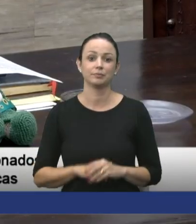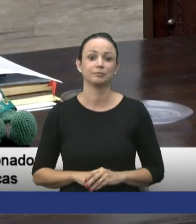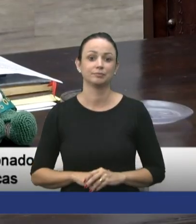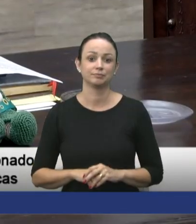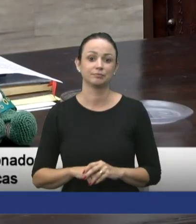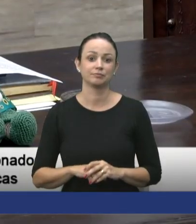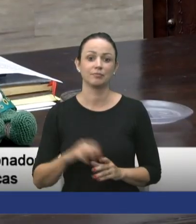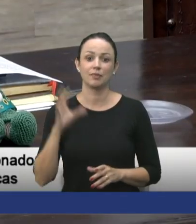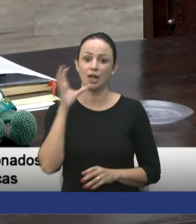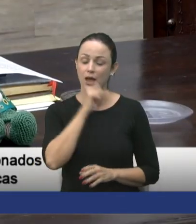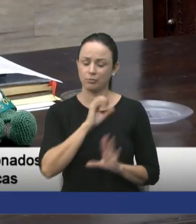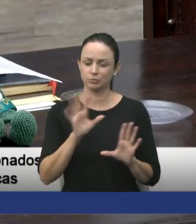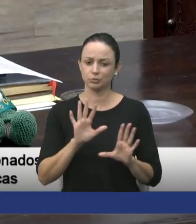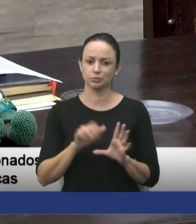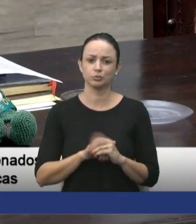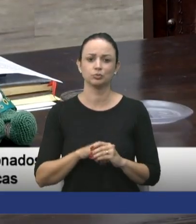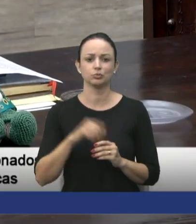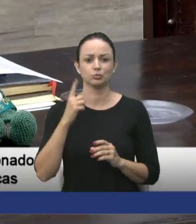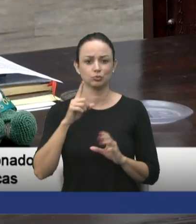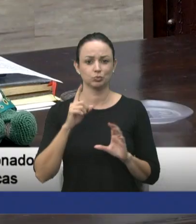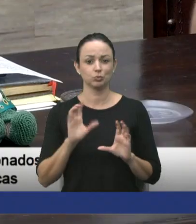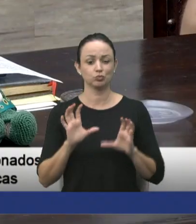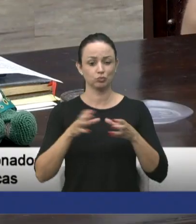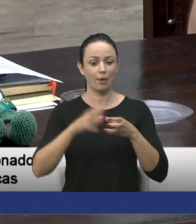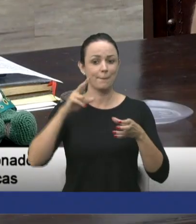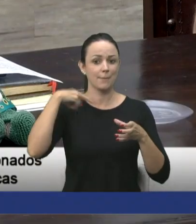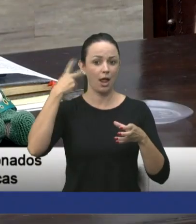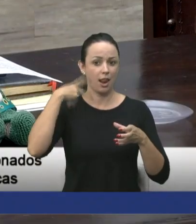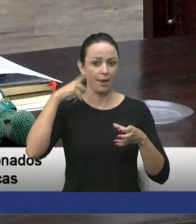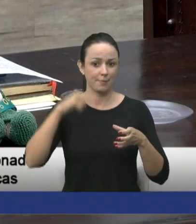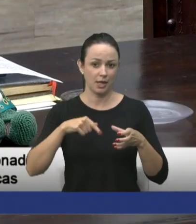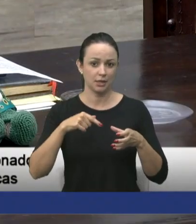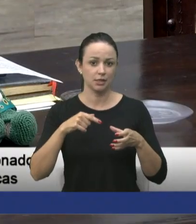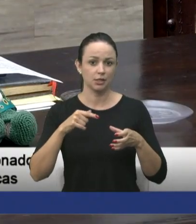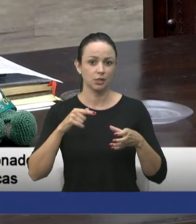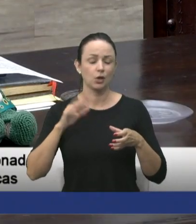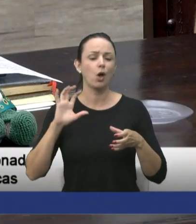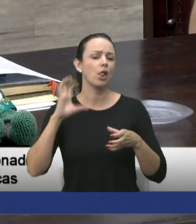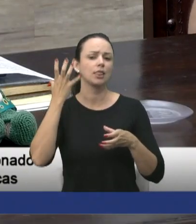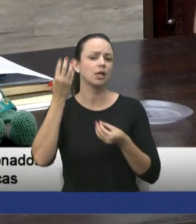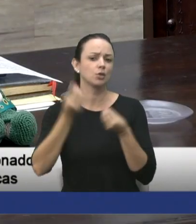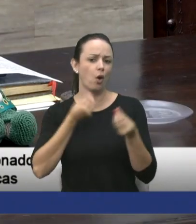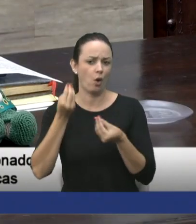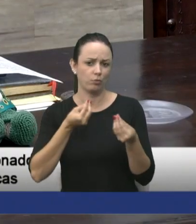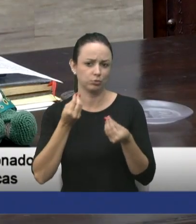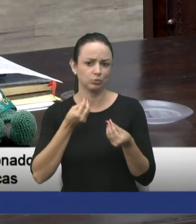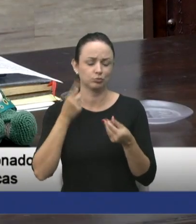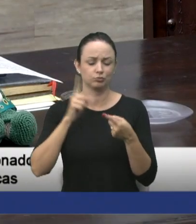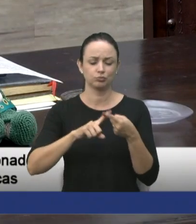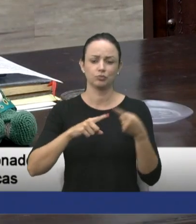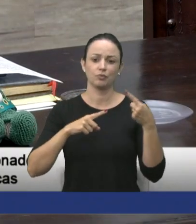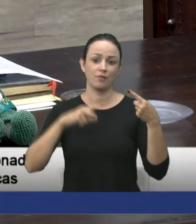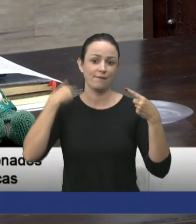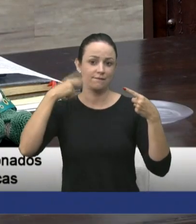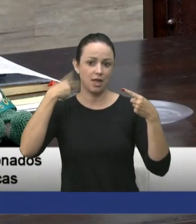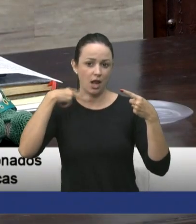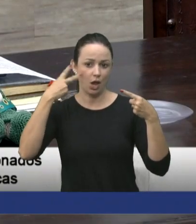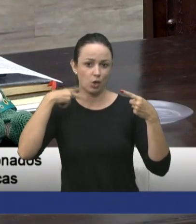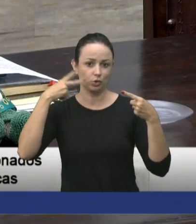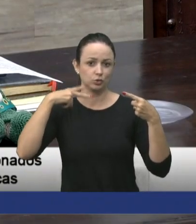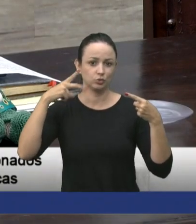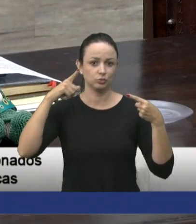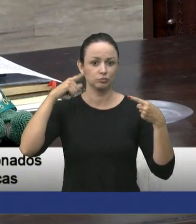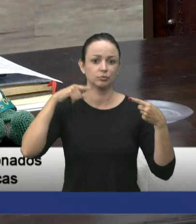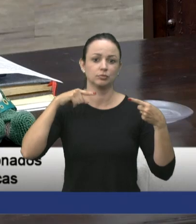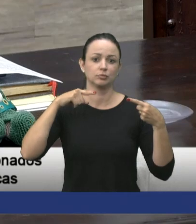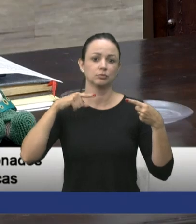Bem rapidamente, uma frente parlamentar, ela acontece da seguinte forma: um vereador imagina que ele